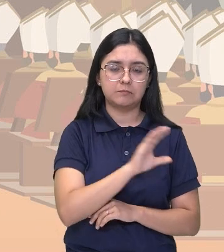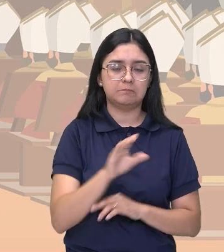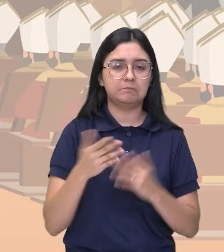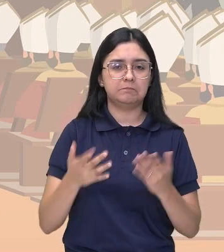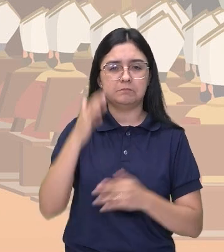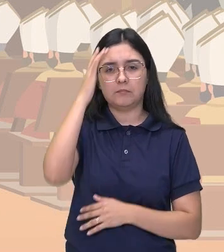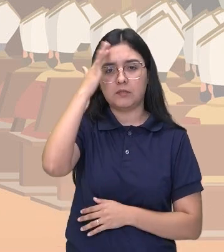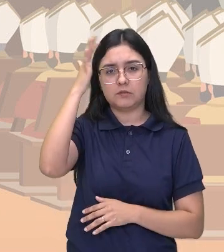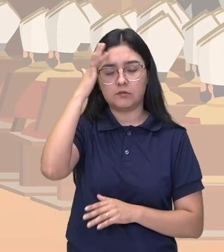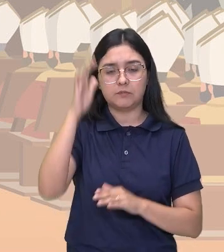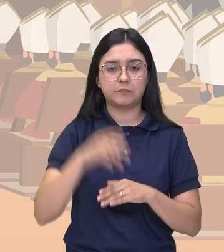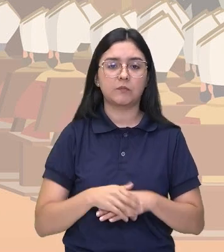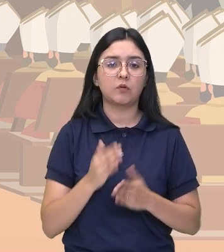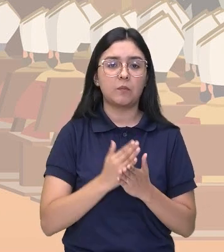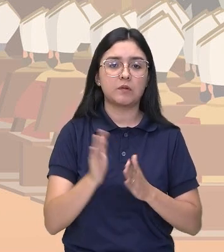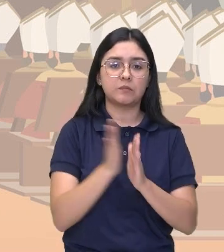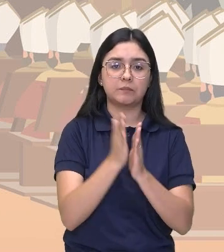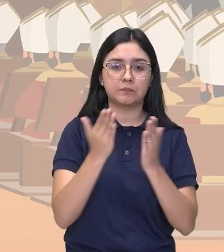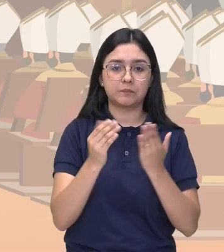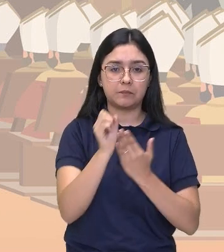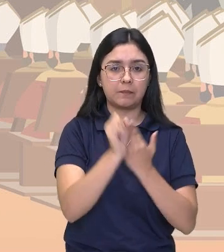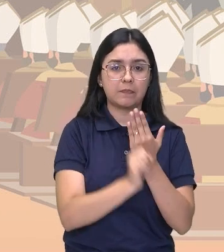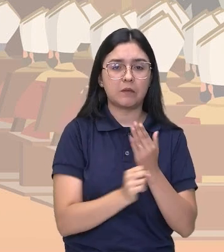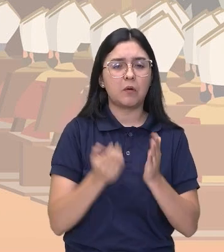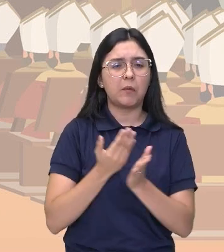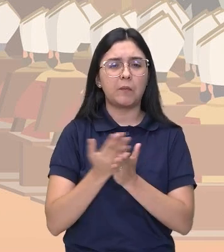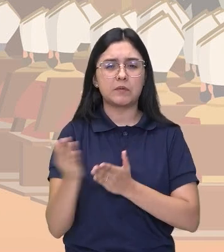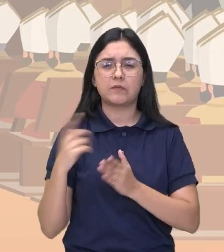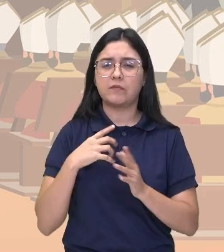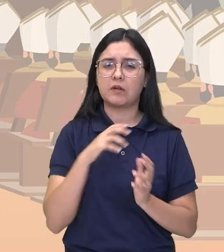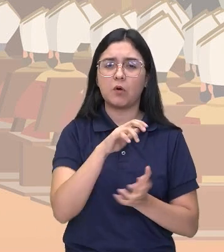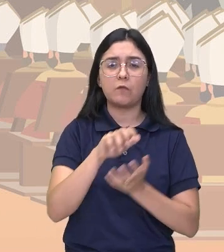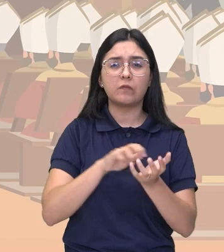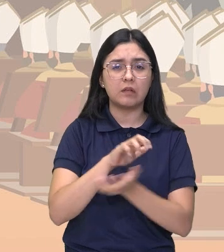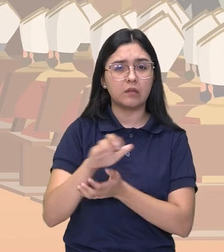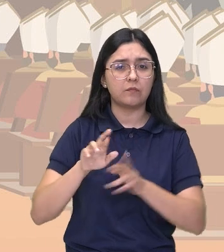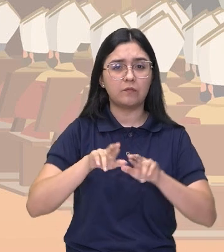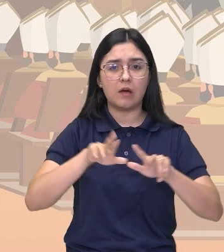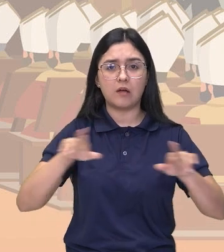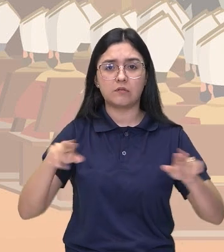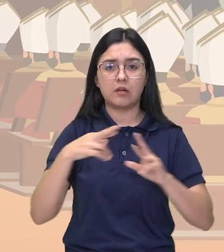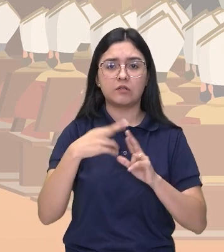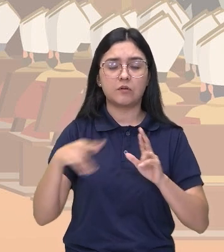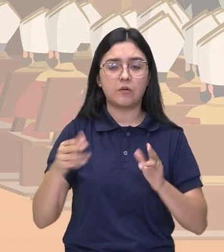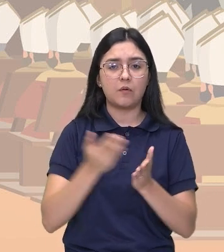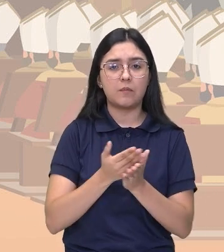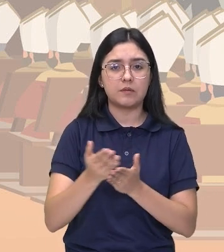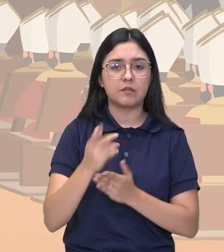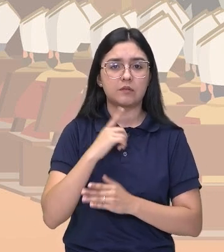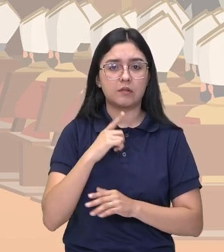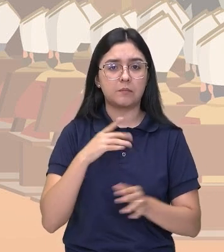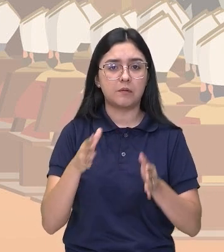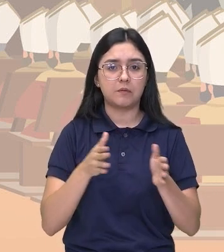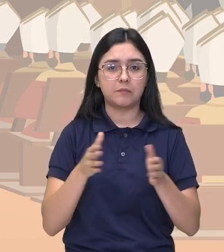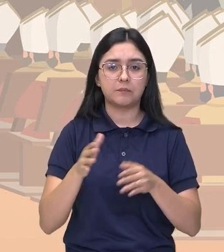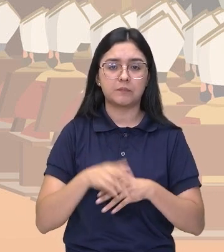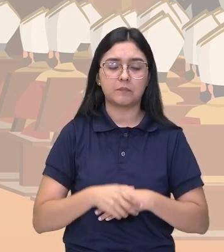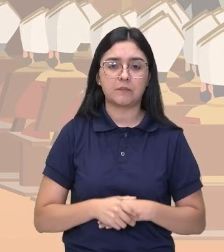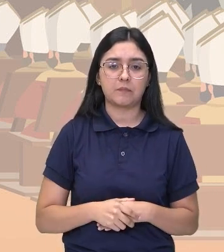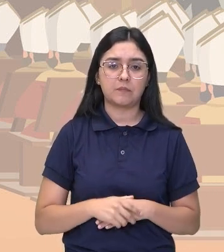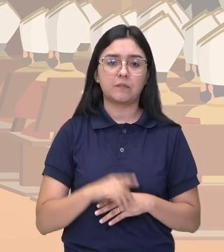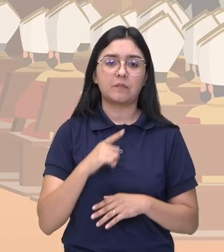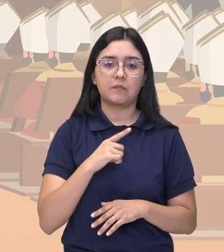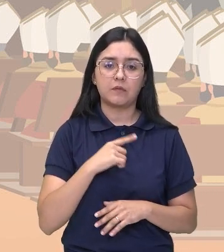do protestantismo, várias guerras religiosas e vários conflitos religiosos começaram a acontecer entre defensores